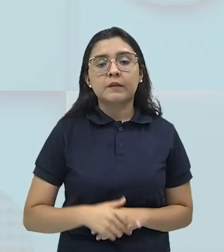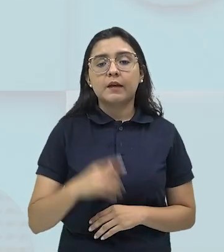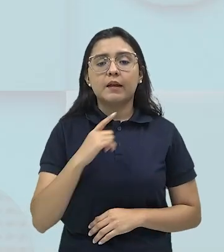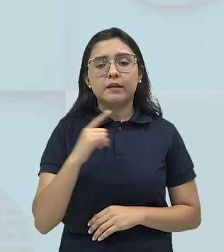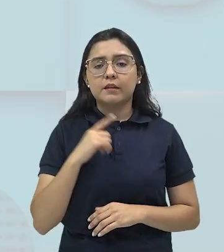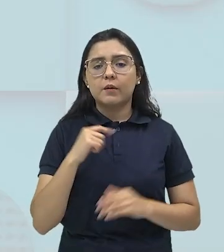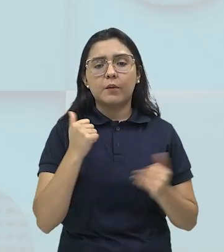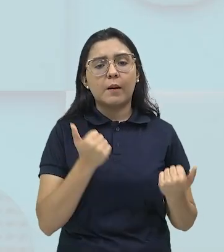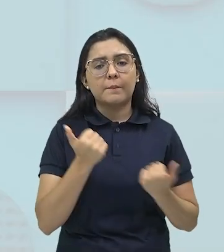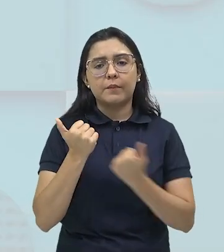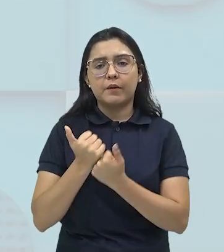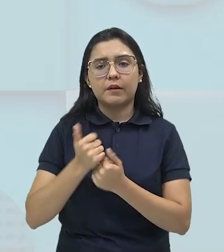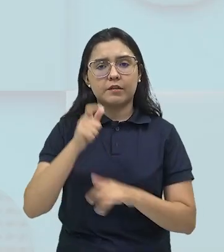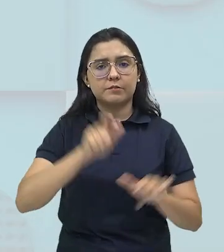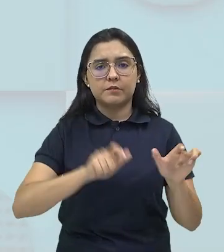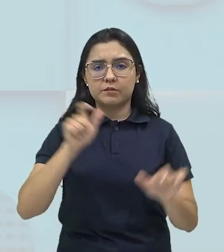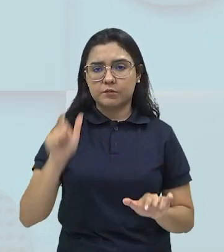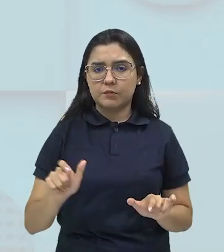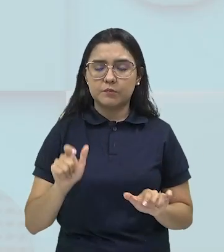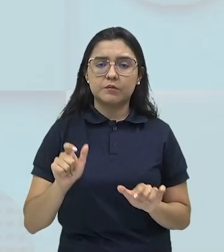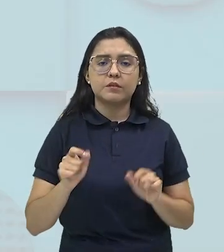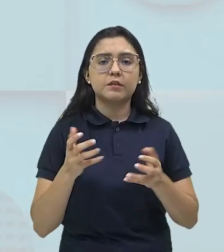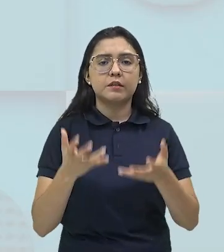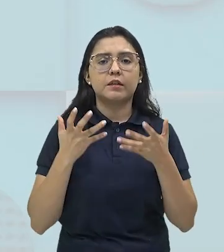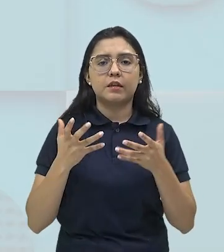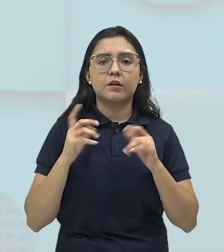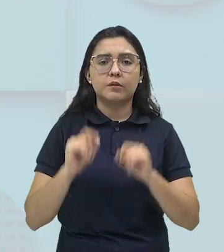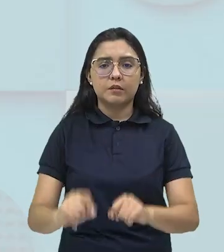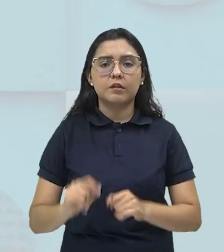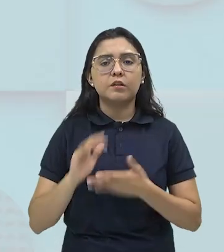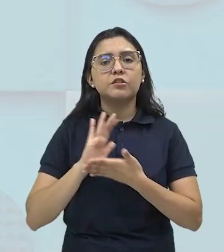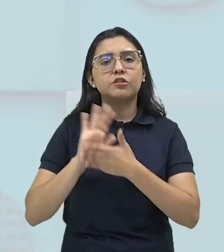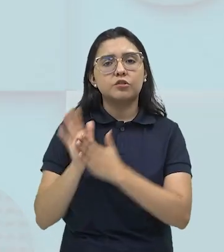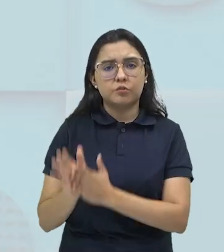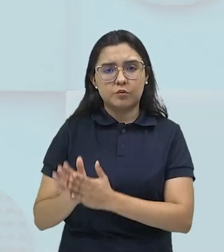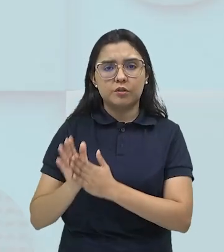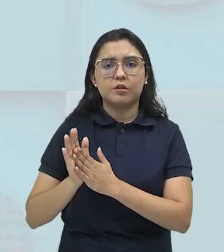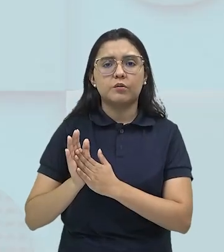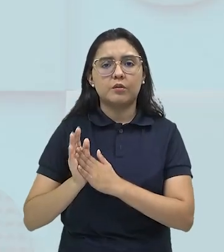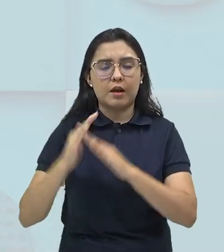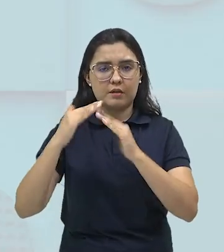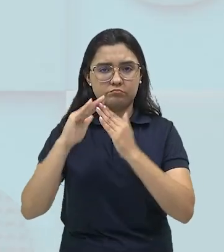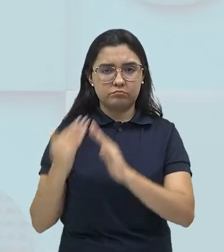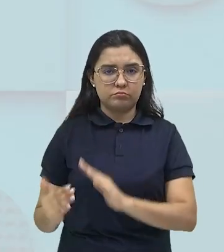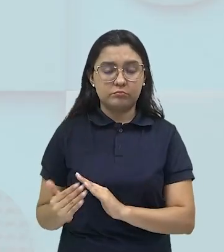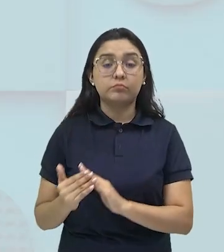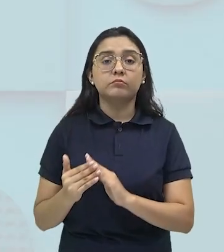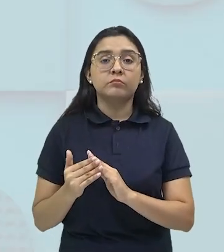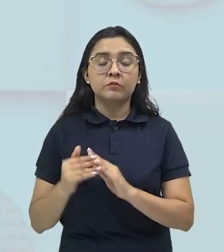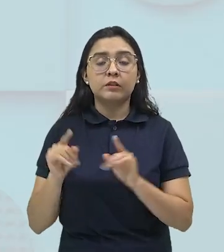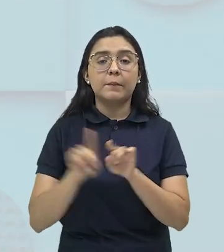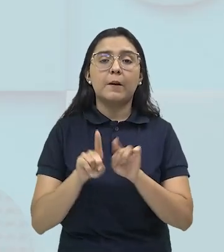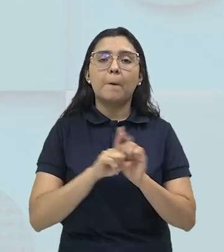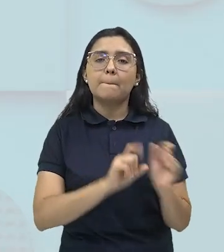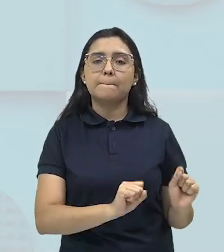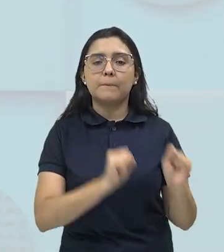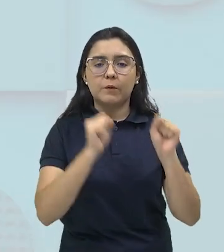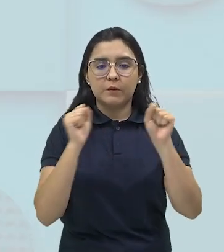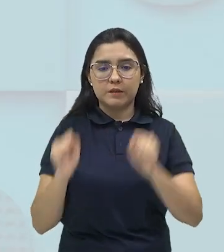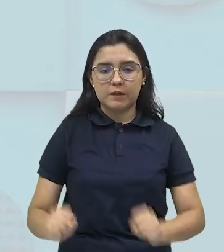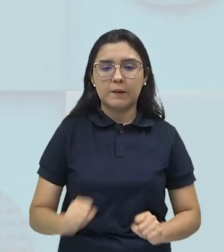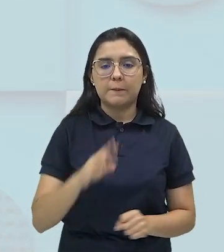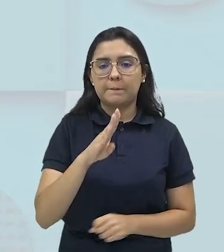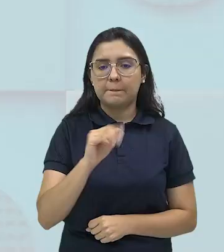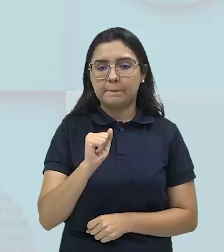apoia mais as pessoas que queriam derrubar o manicômio, que queriam derrubar, na verdade, o poder do Bacamarte,